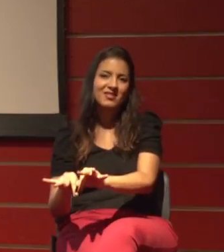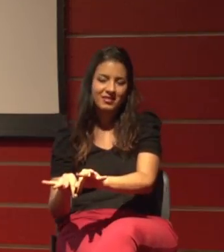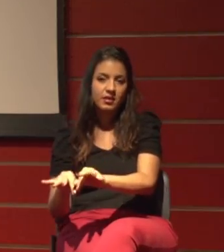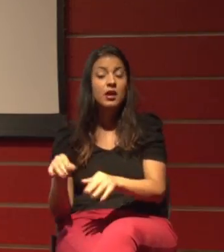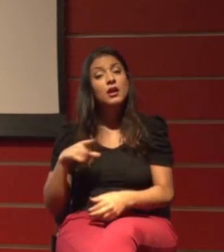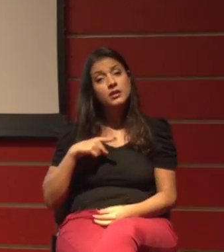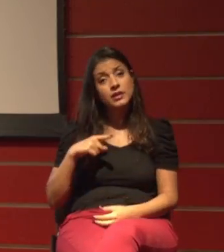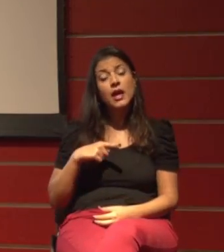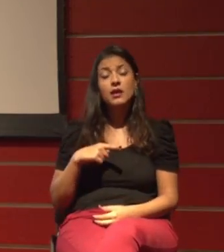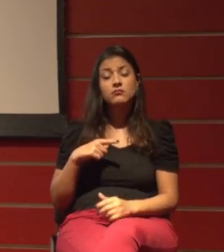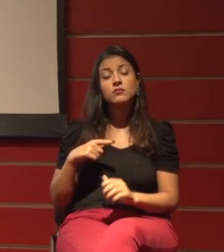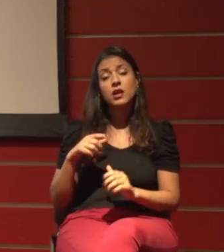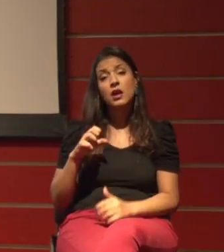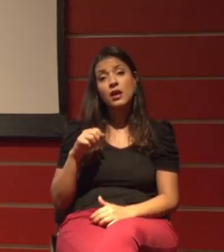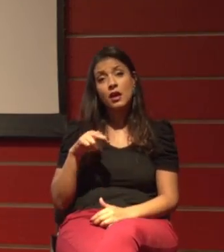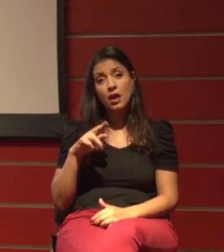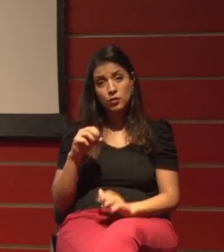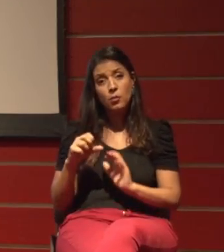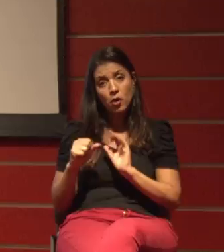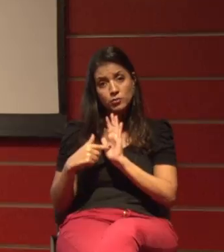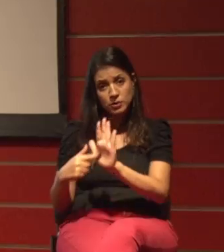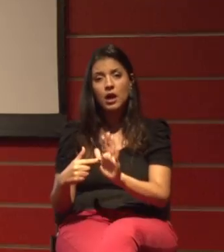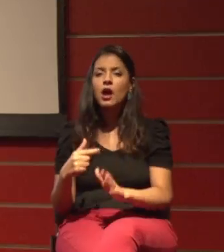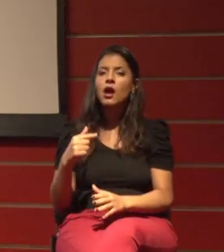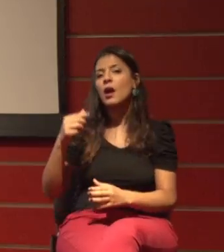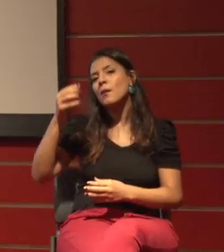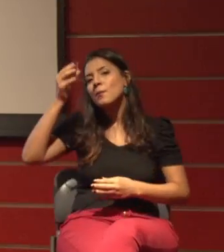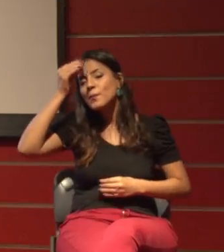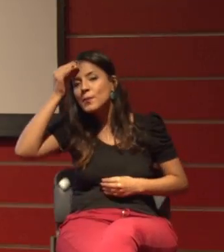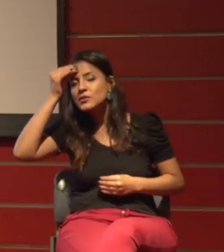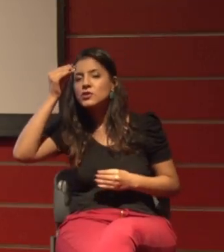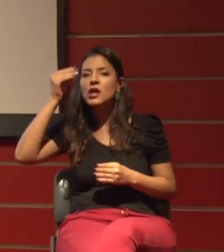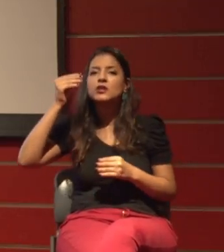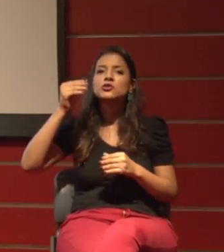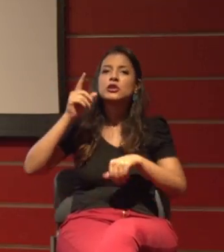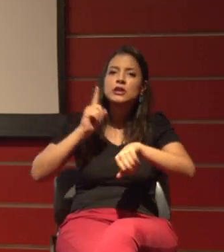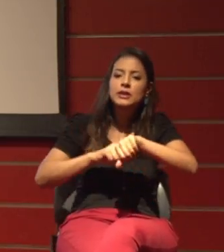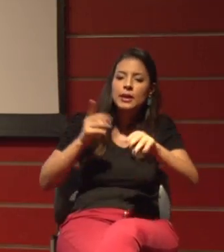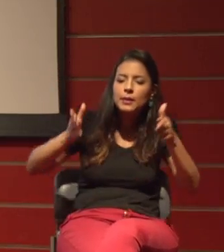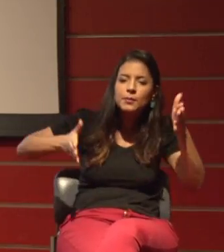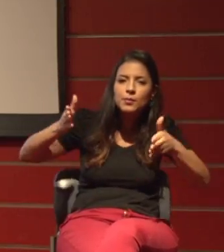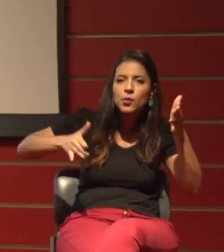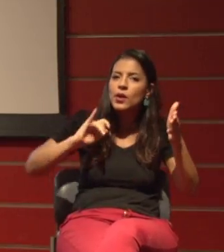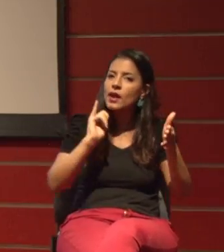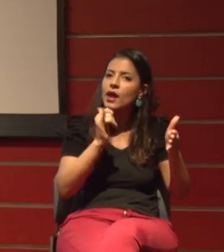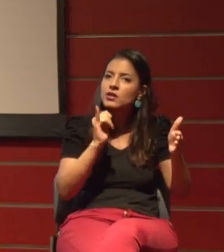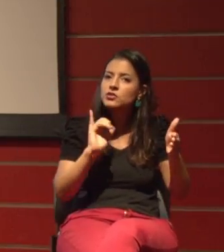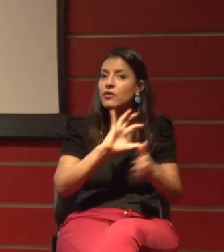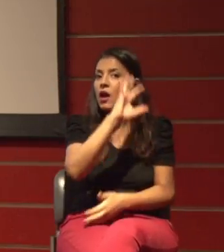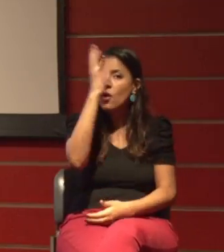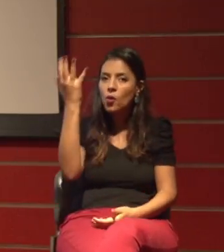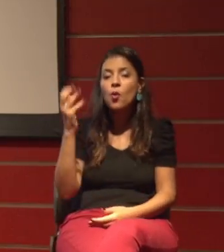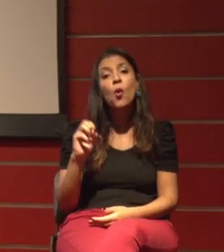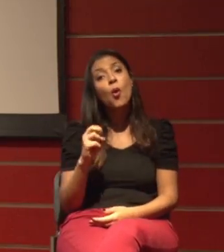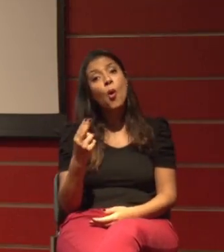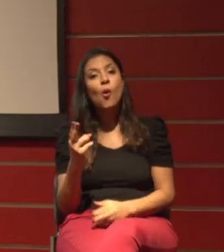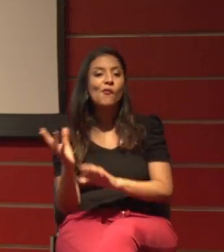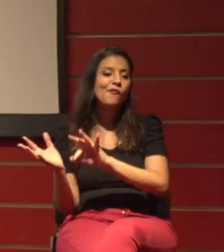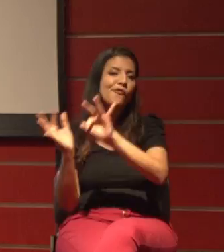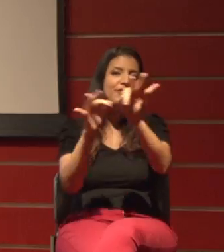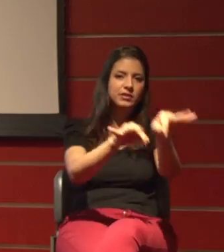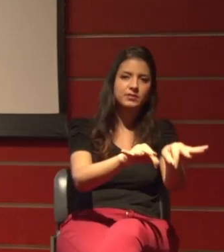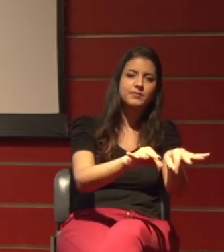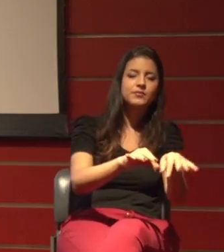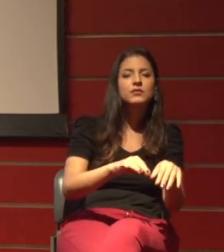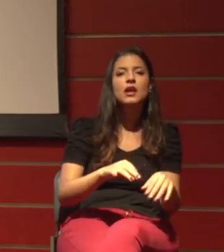da situação definindo tambémo tempo e espaço da narrativa ou pelo desfecho e ir